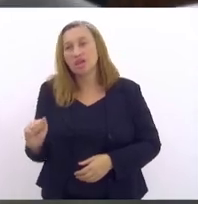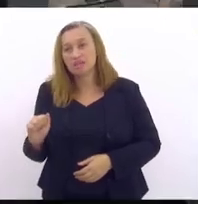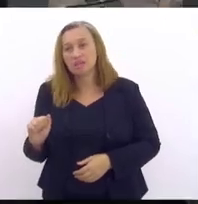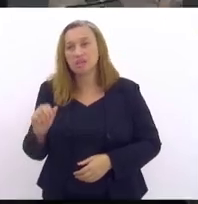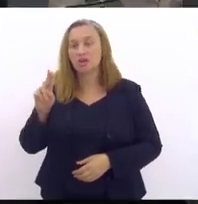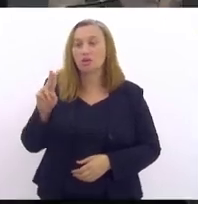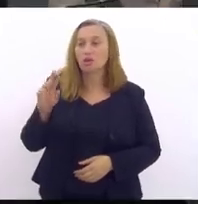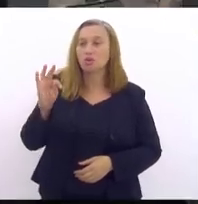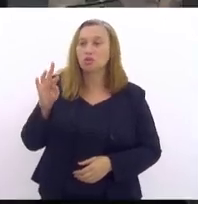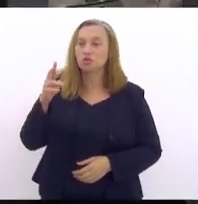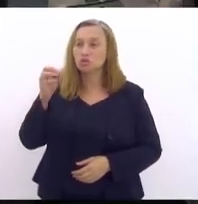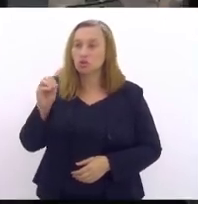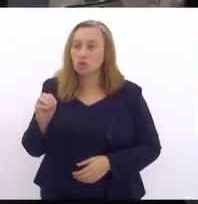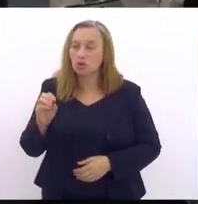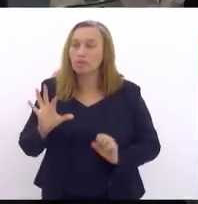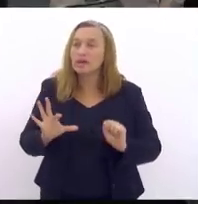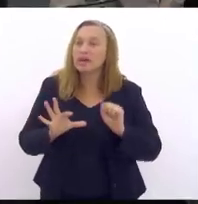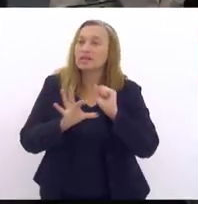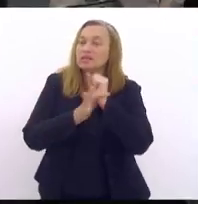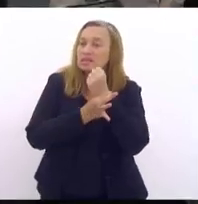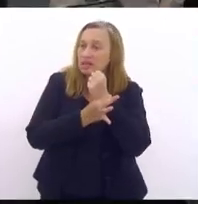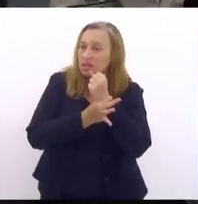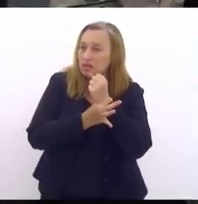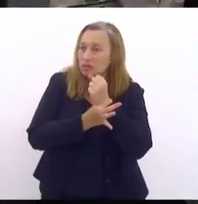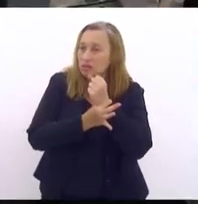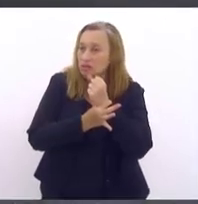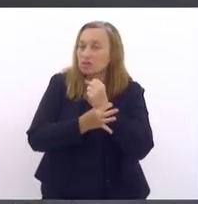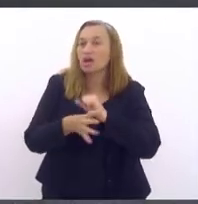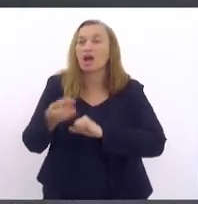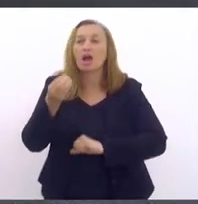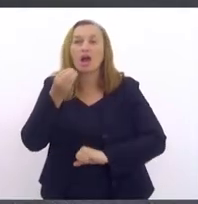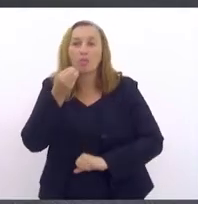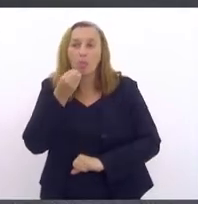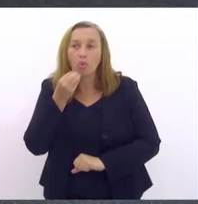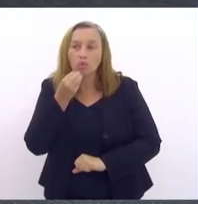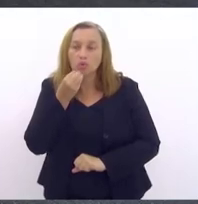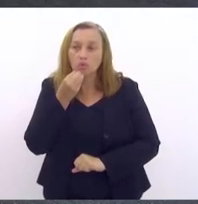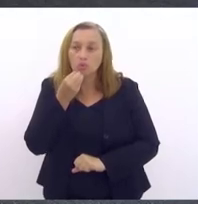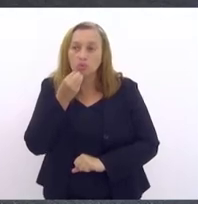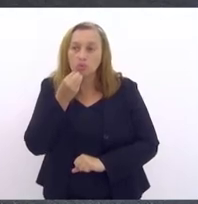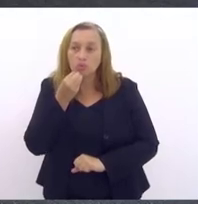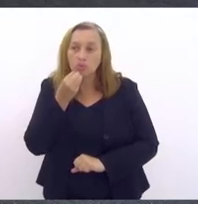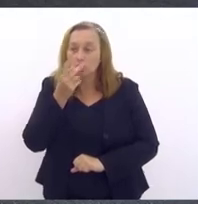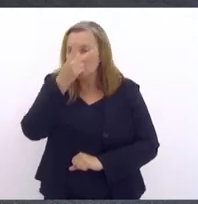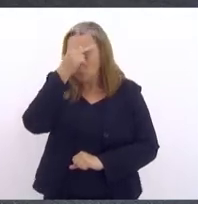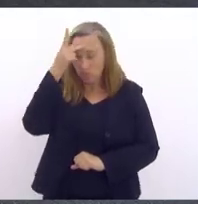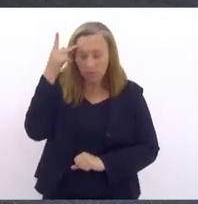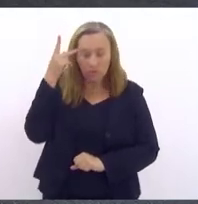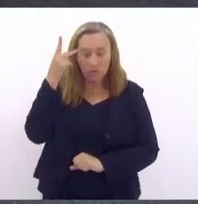para você garantir uma oportunidade